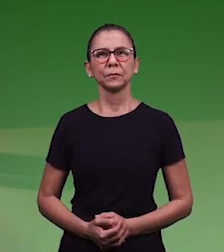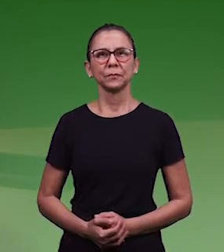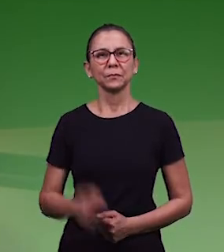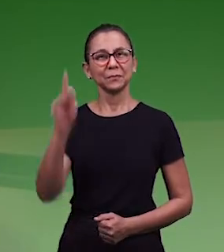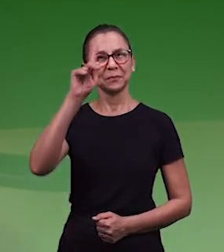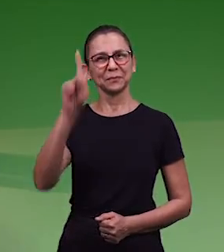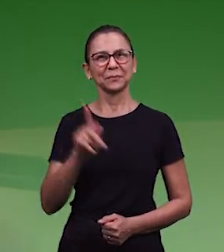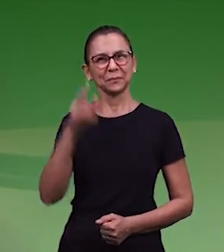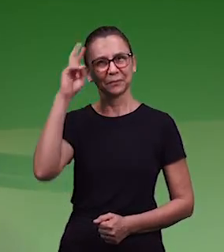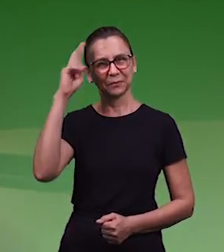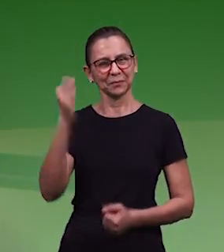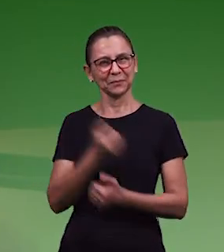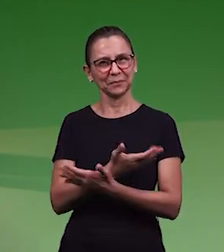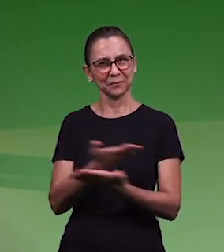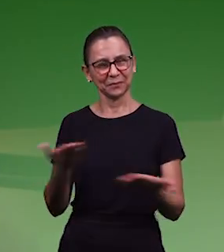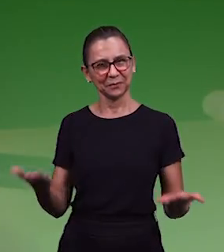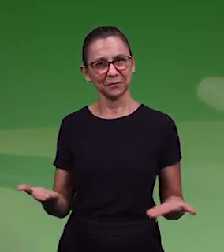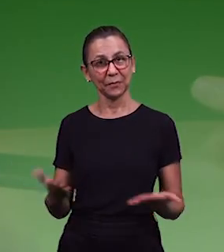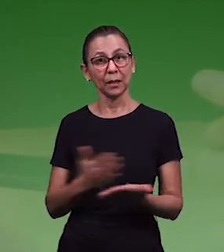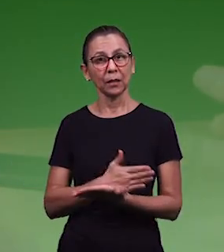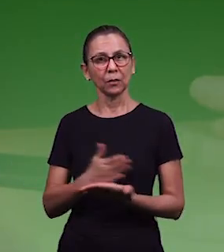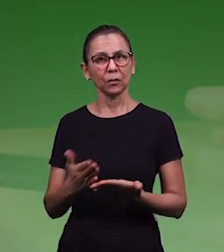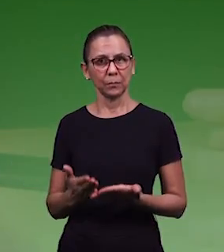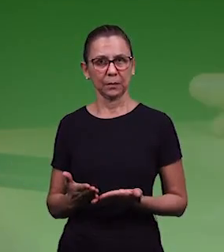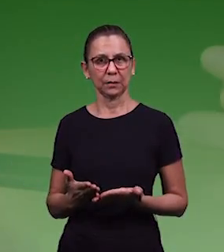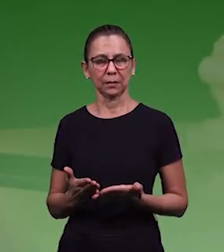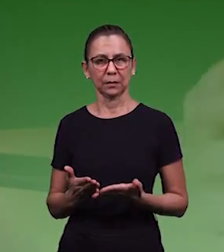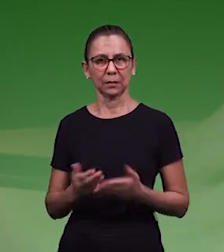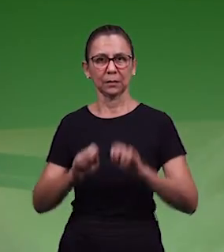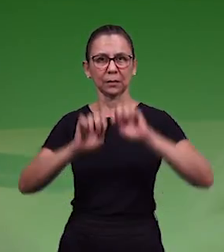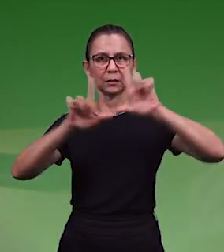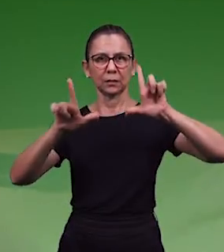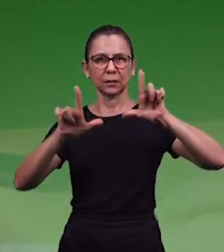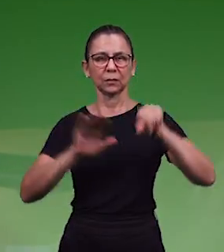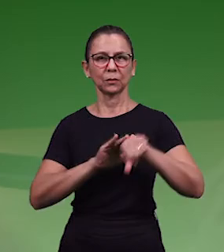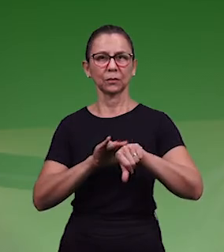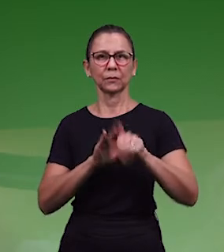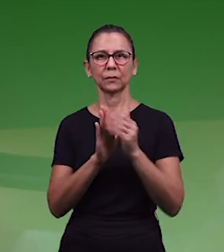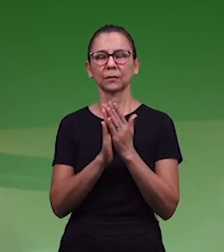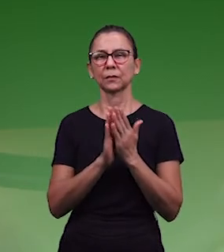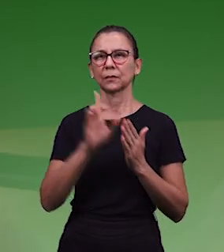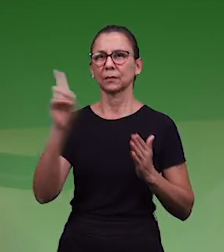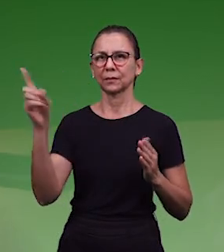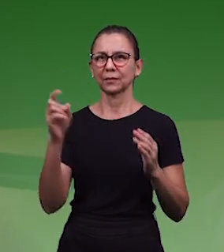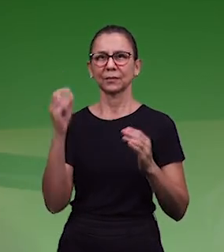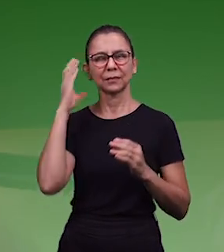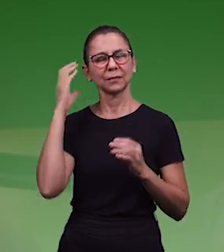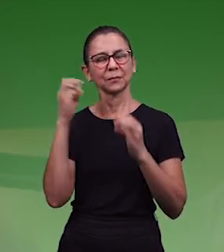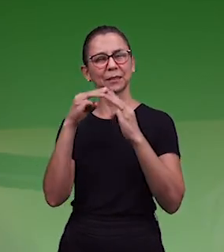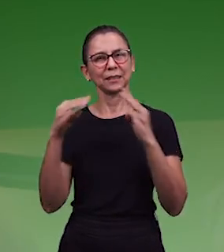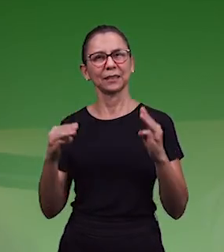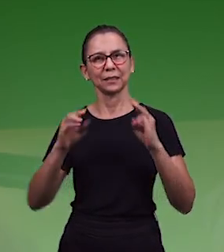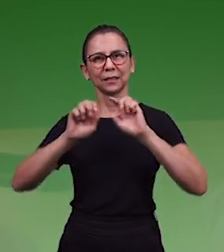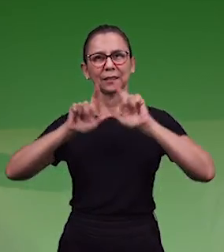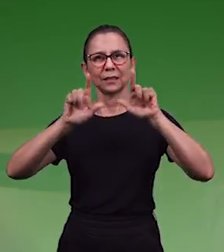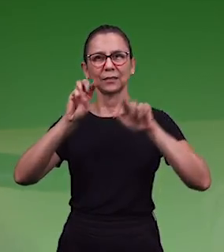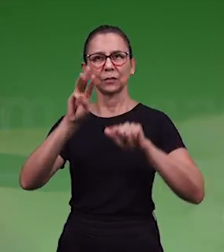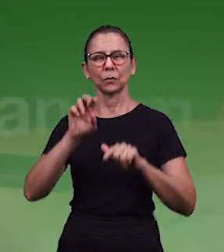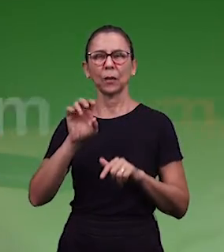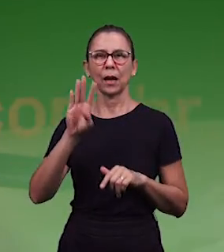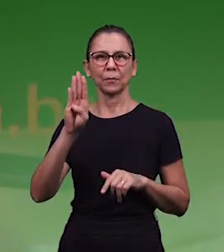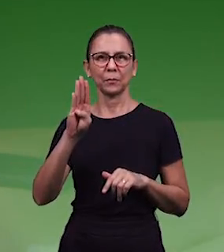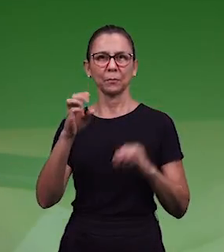Irmãos, a paz do Senhor. Estamos começando mais uma edição do programa Conversas Bíblicas aqui pela Rádio Manaim, TV Web